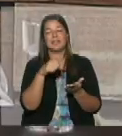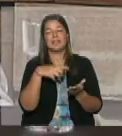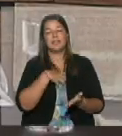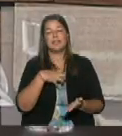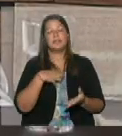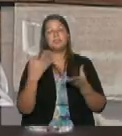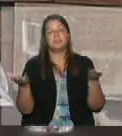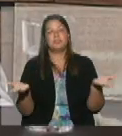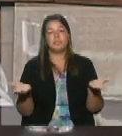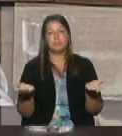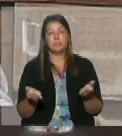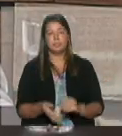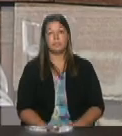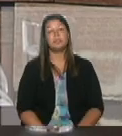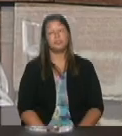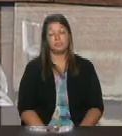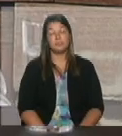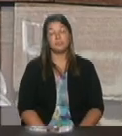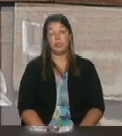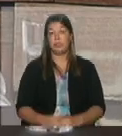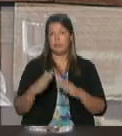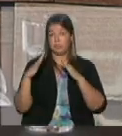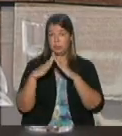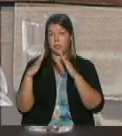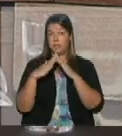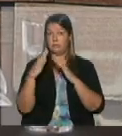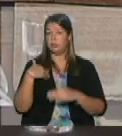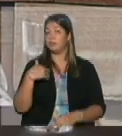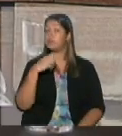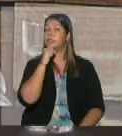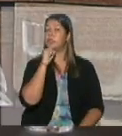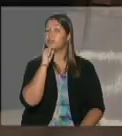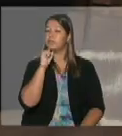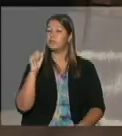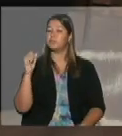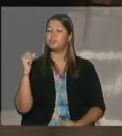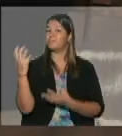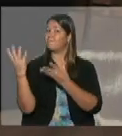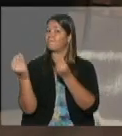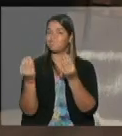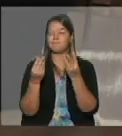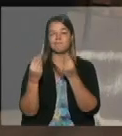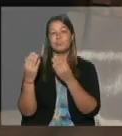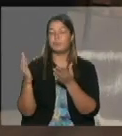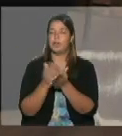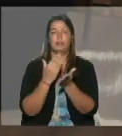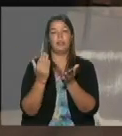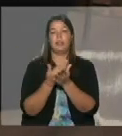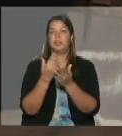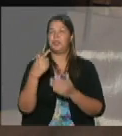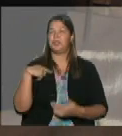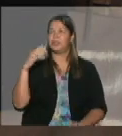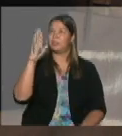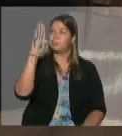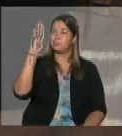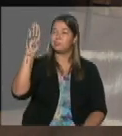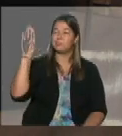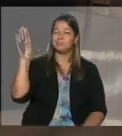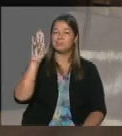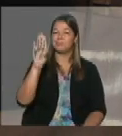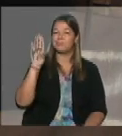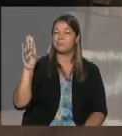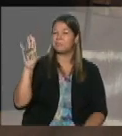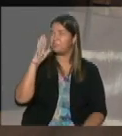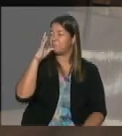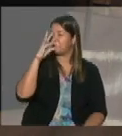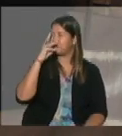da minha avó era cercado de livros, entende? Todos liam muito. Tínhamos uma bela biblioteca, entende?